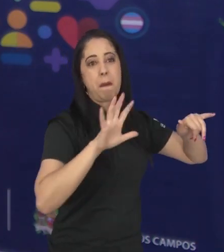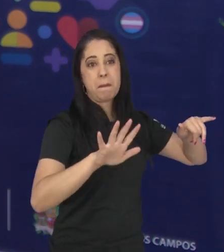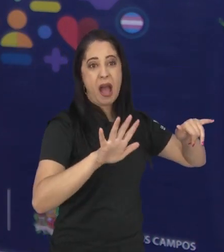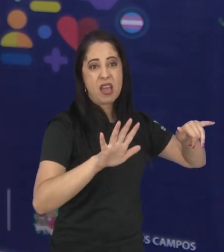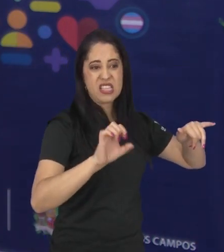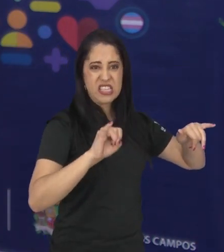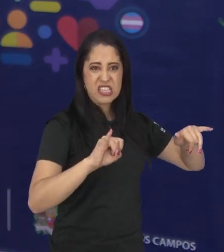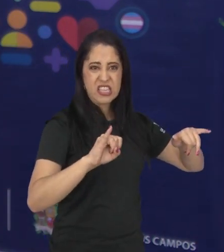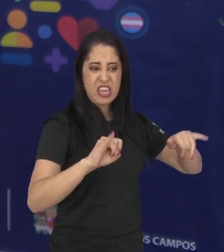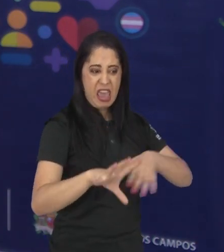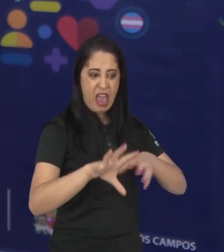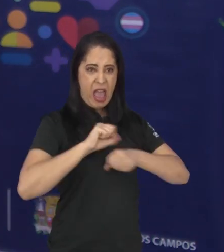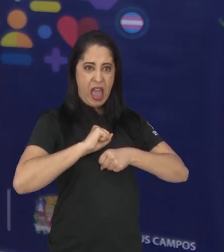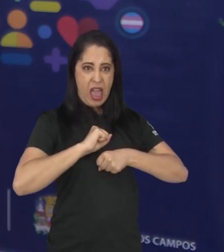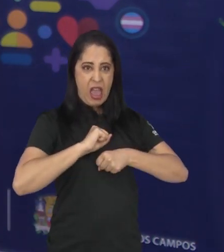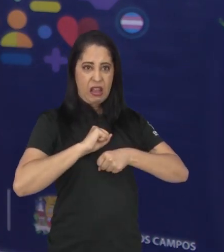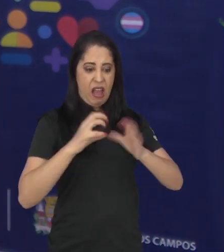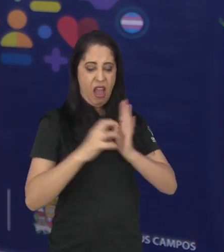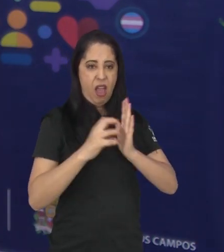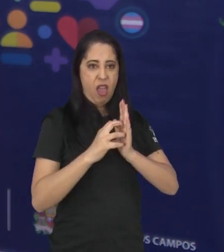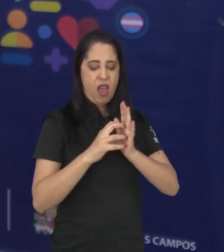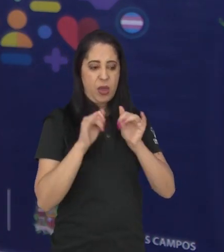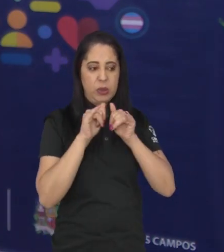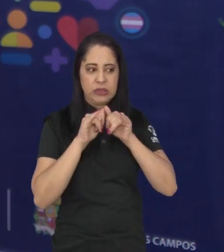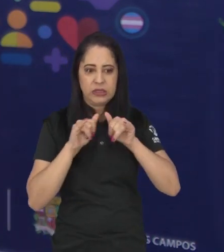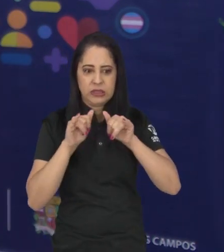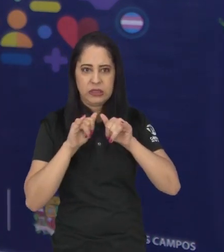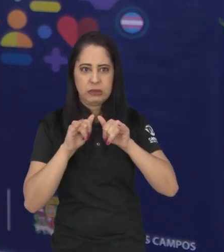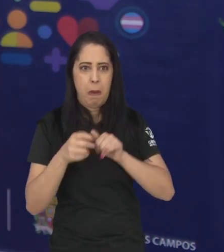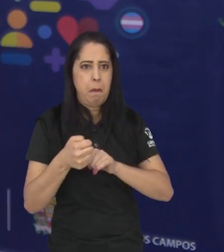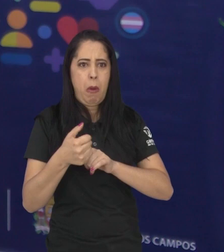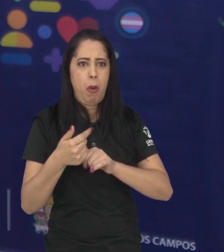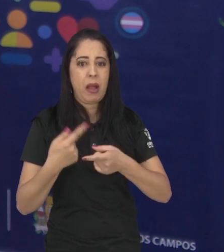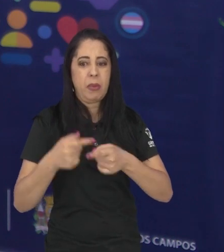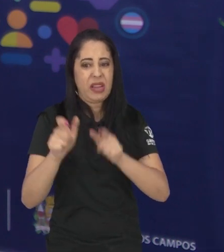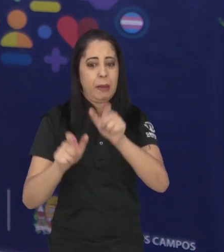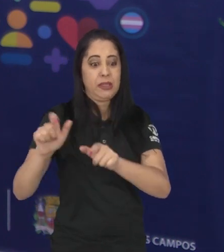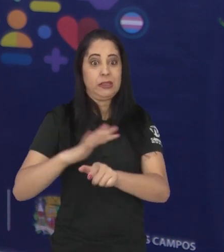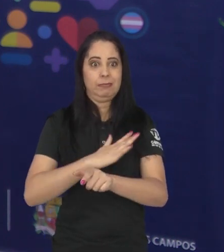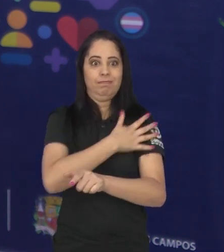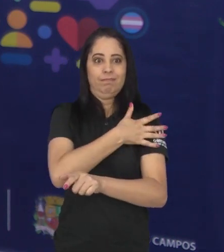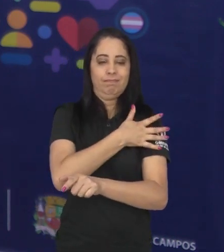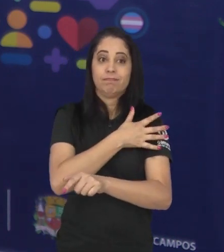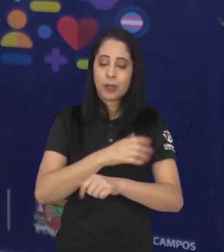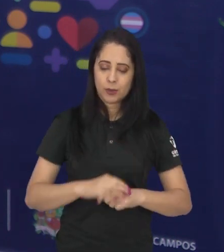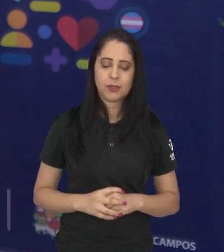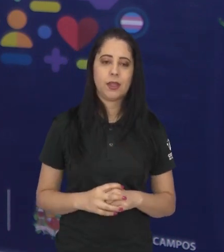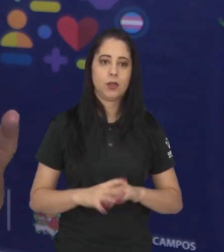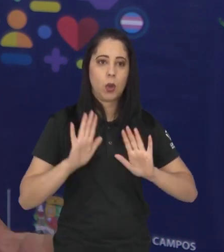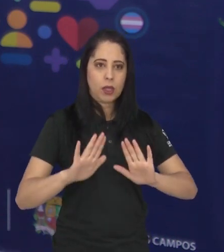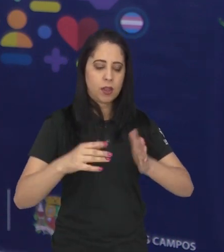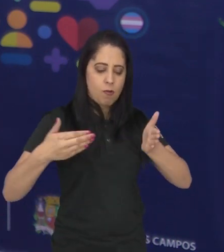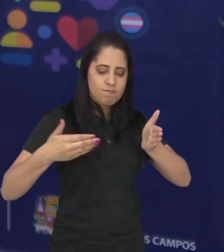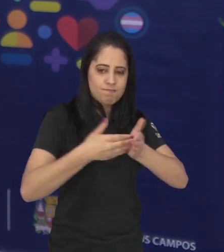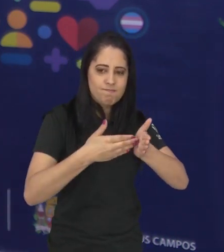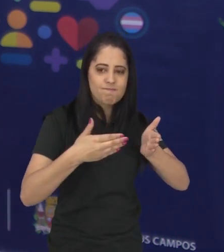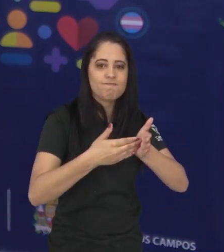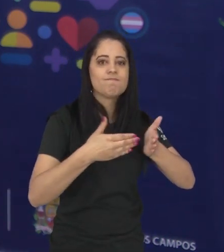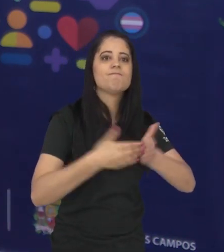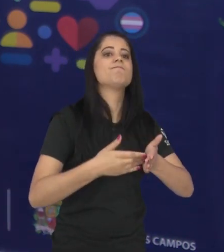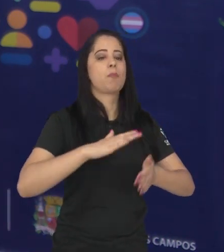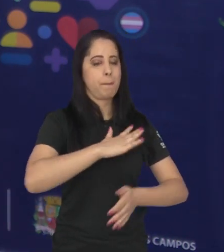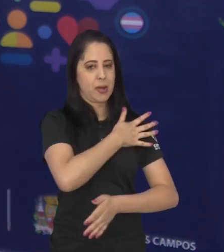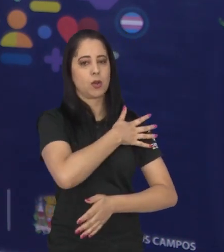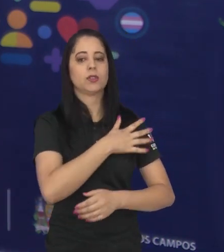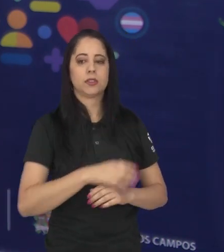todo mundo, mas se você tem HIV, você vai falar para poucas pessoas. Por conta do quê? Do preconceito. né? Então essa é a maior barreira que a gente tem